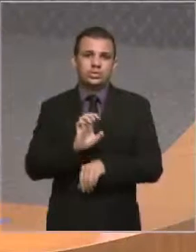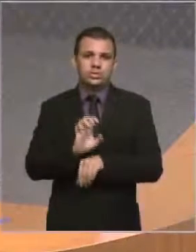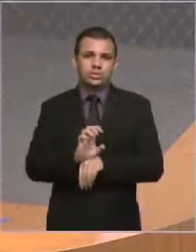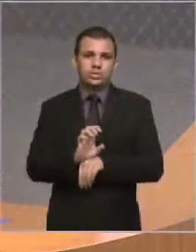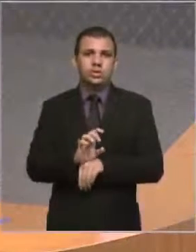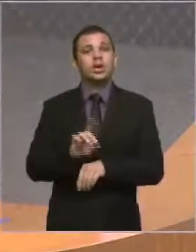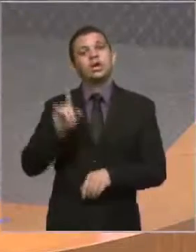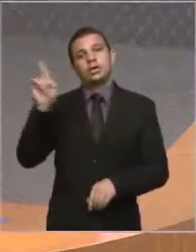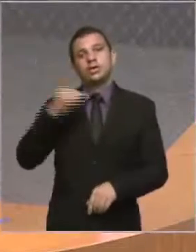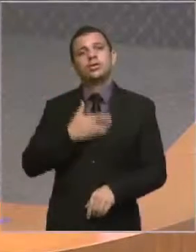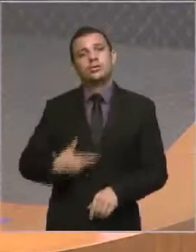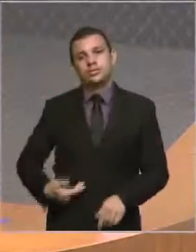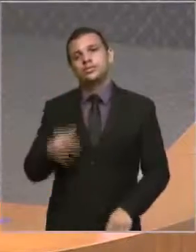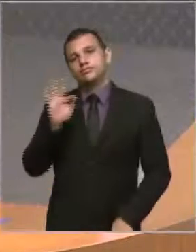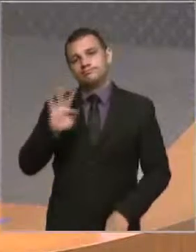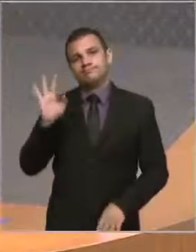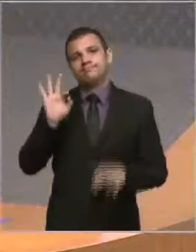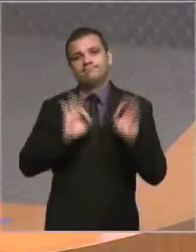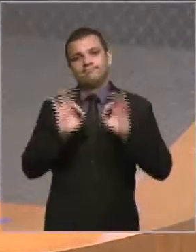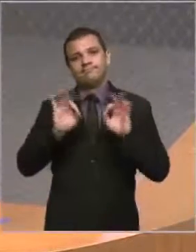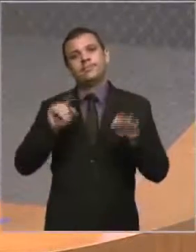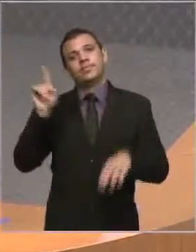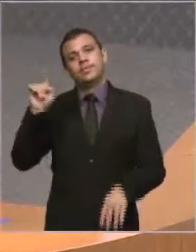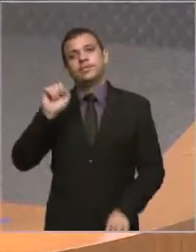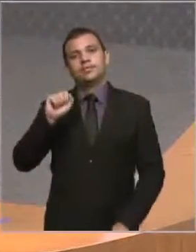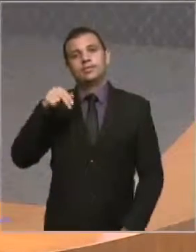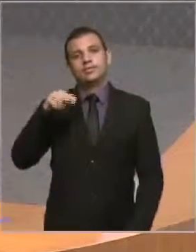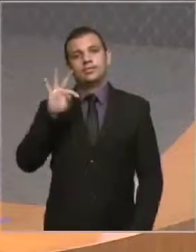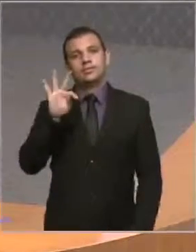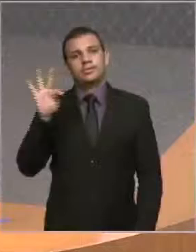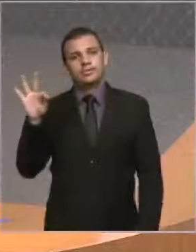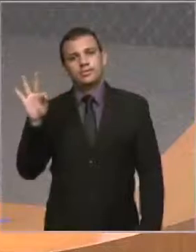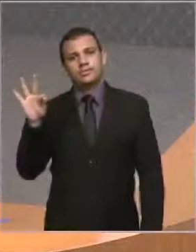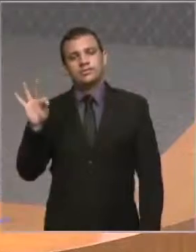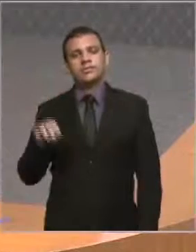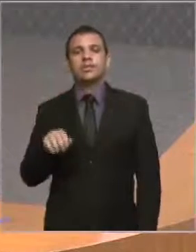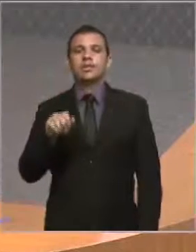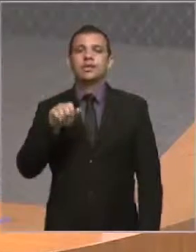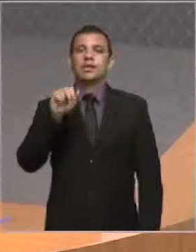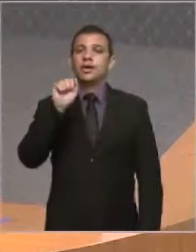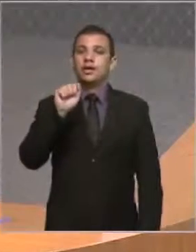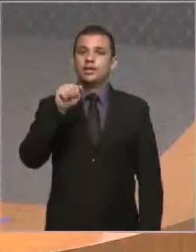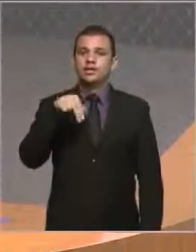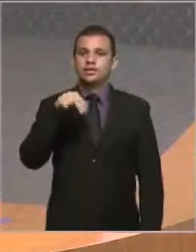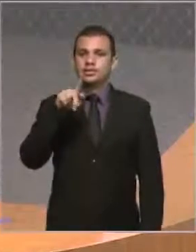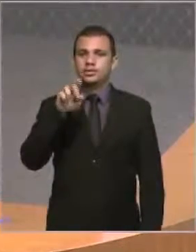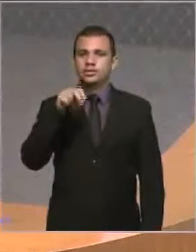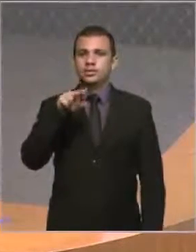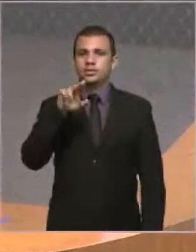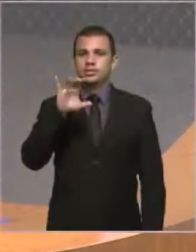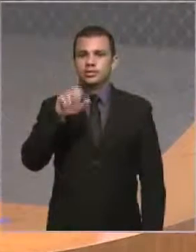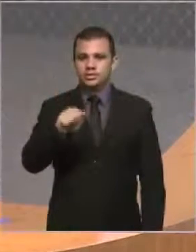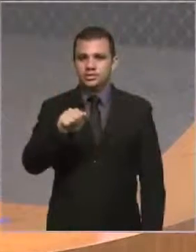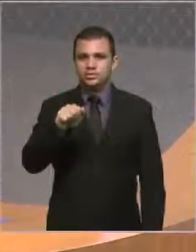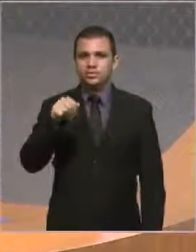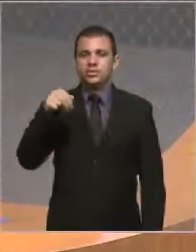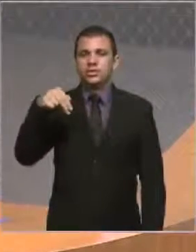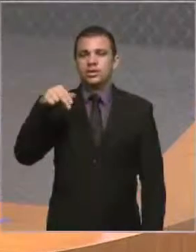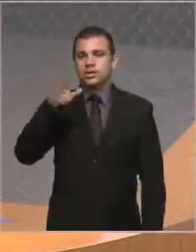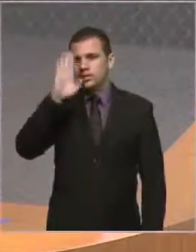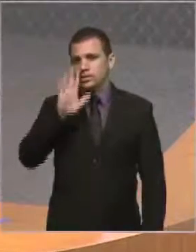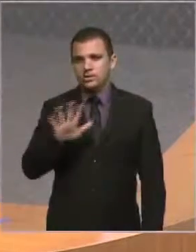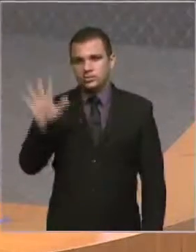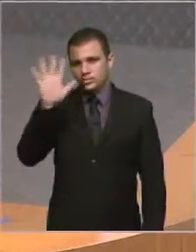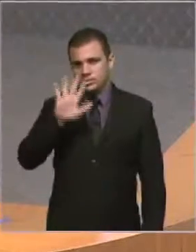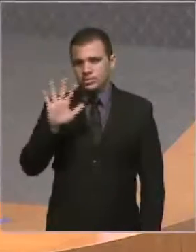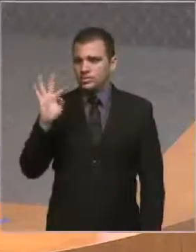pelo governo federal, pela ANTT, a Agência Nacional de Transporte Terrestre. Ou seja, ficava muito